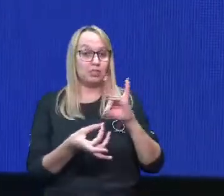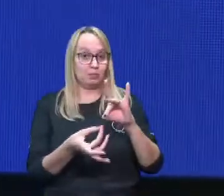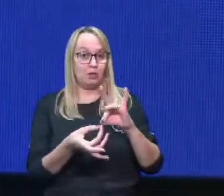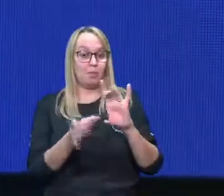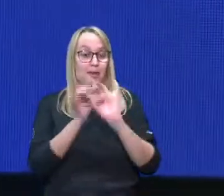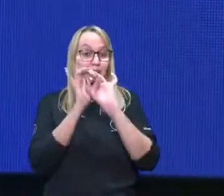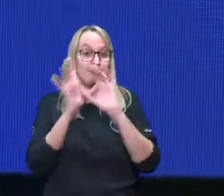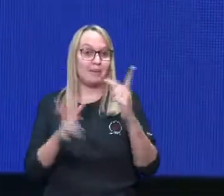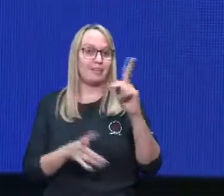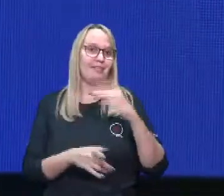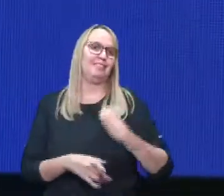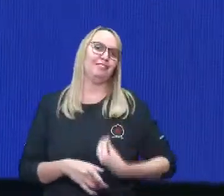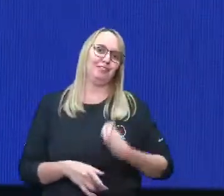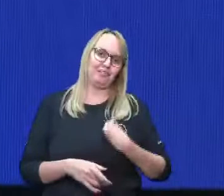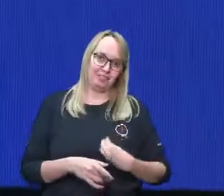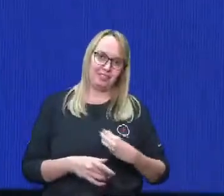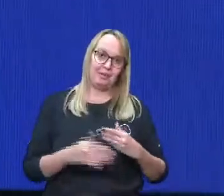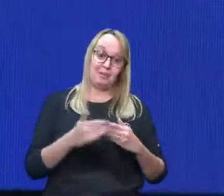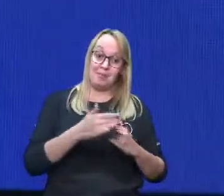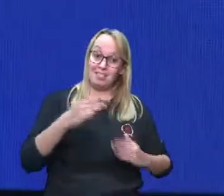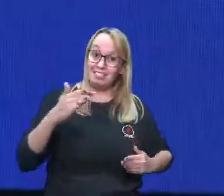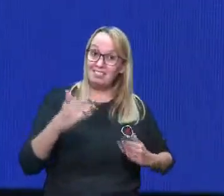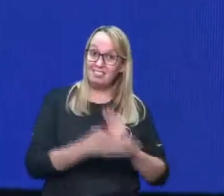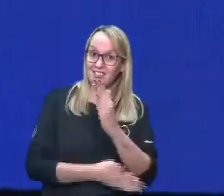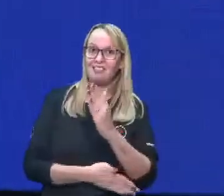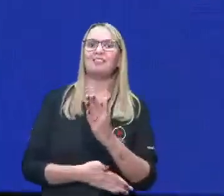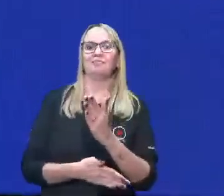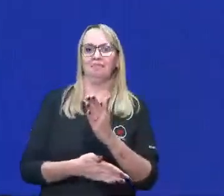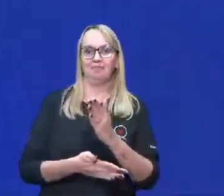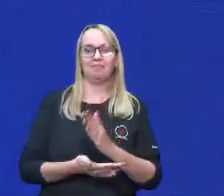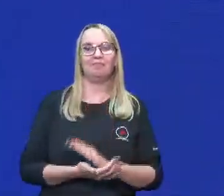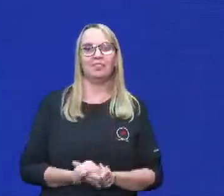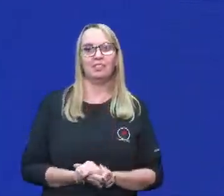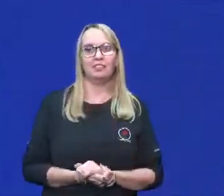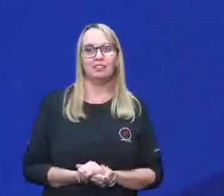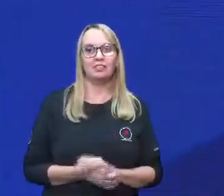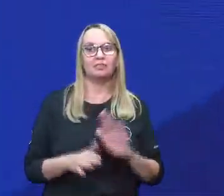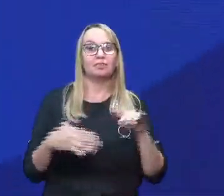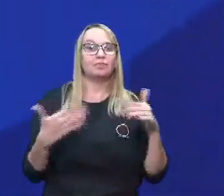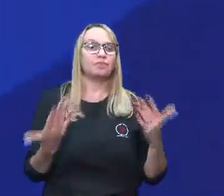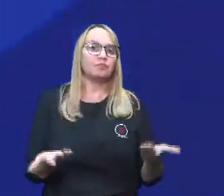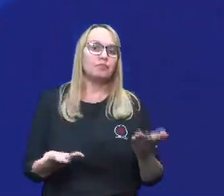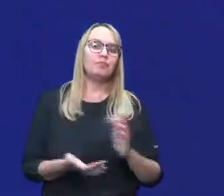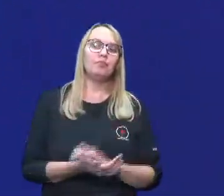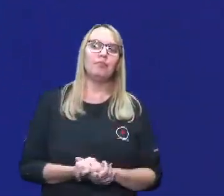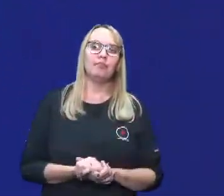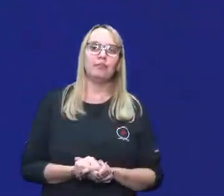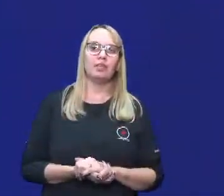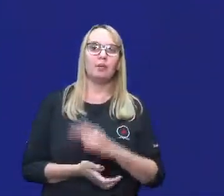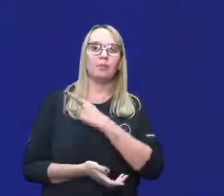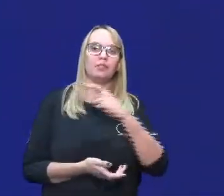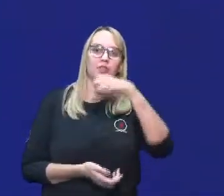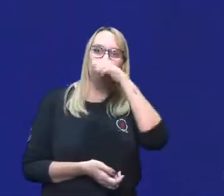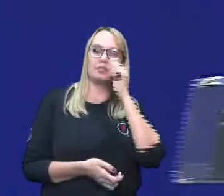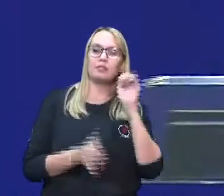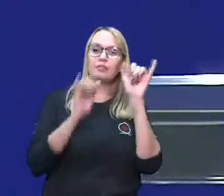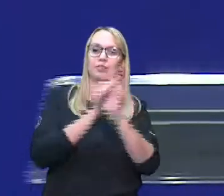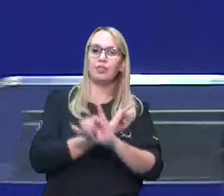vida, para destravar portas que estão trancadas. Então, eu não estou falando isso, é o que o pastor Silas falou